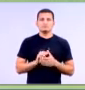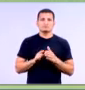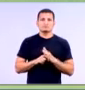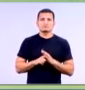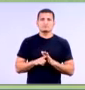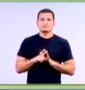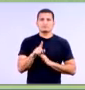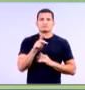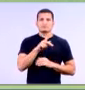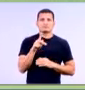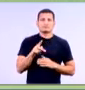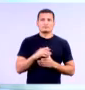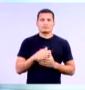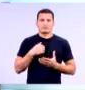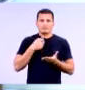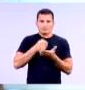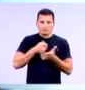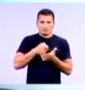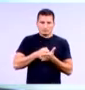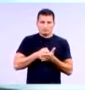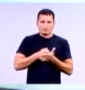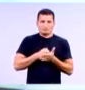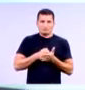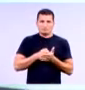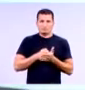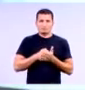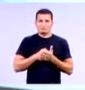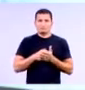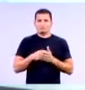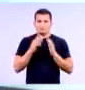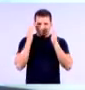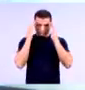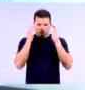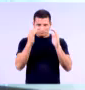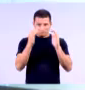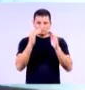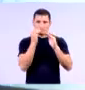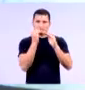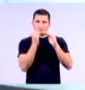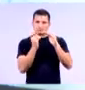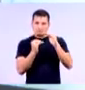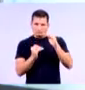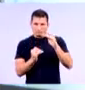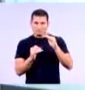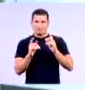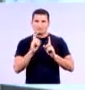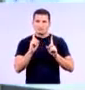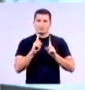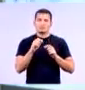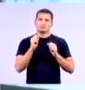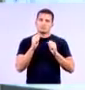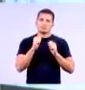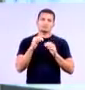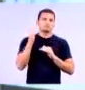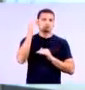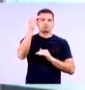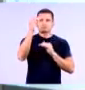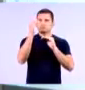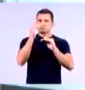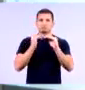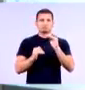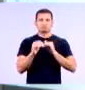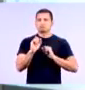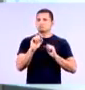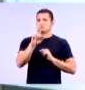Professor, eu sou obrigado a seguir essa sequência? Não, não é obrigado. Você pode colocar os métodos lá em cima, o construtor no meio e os atributos lá